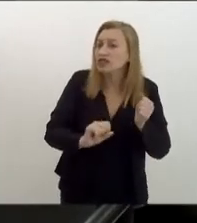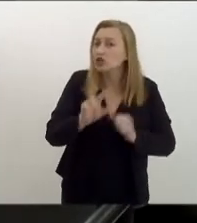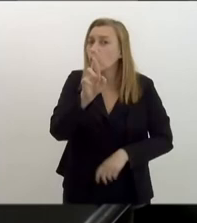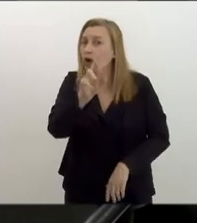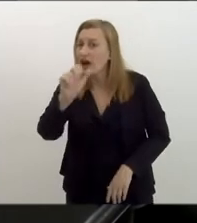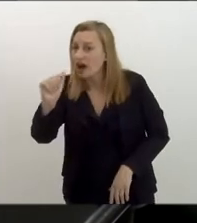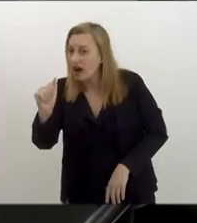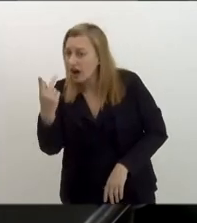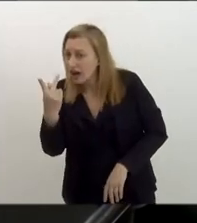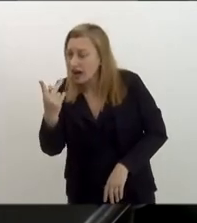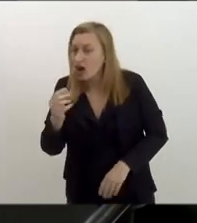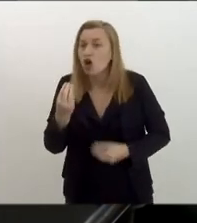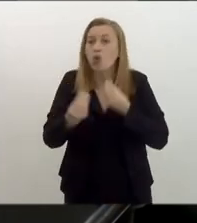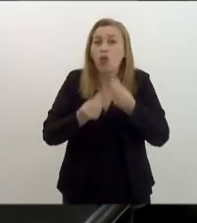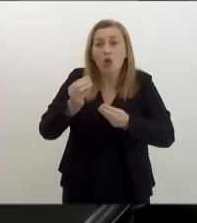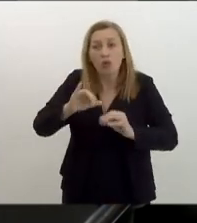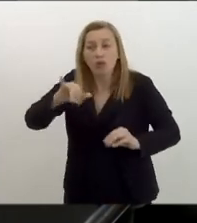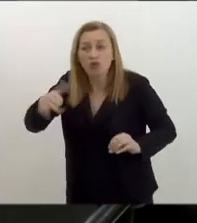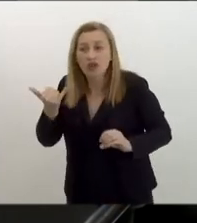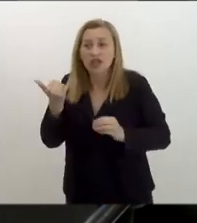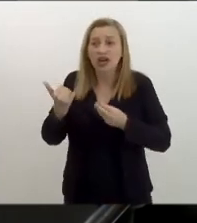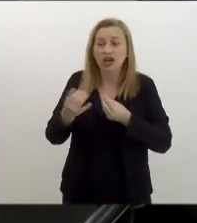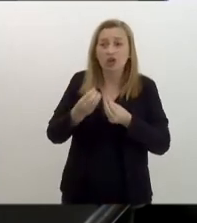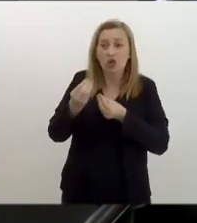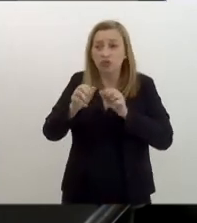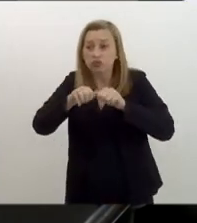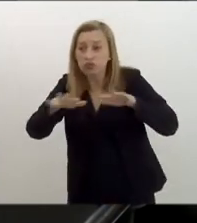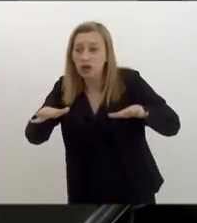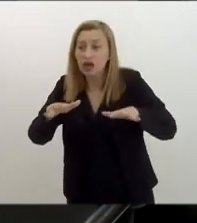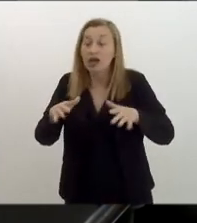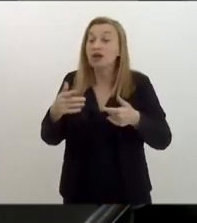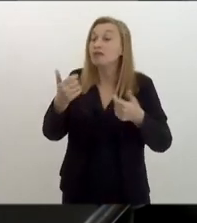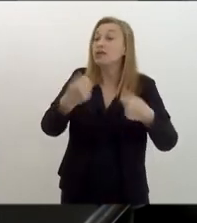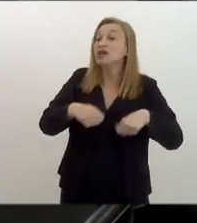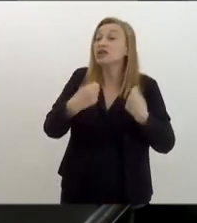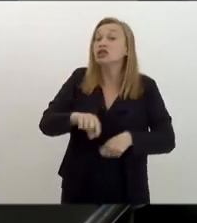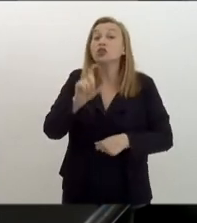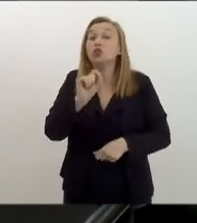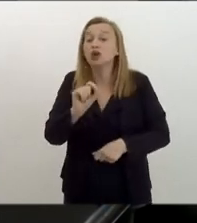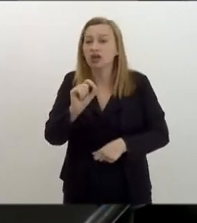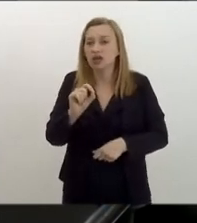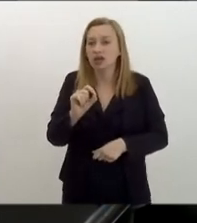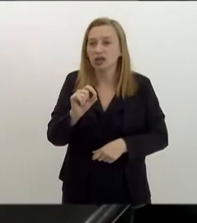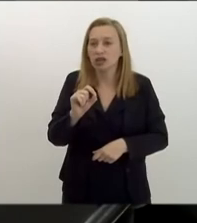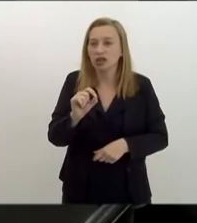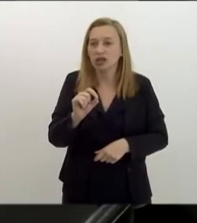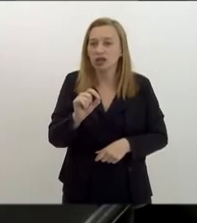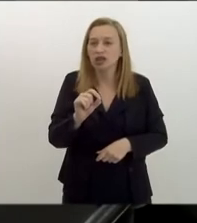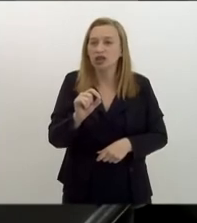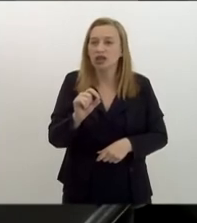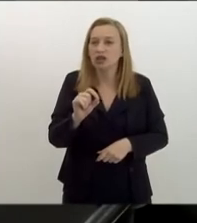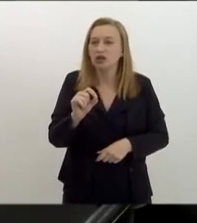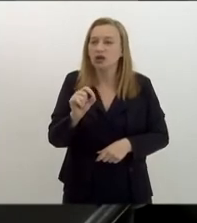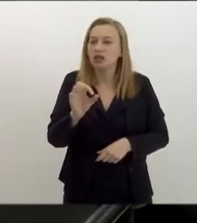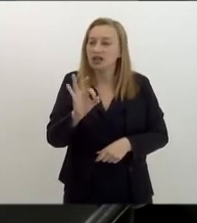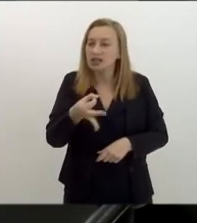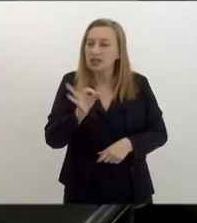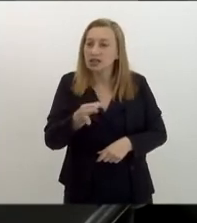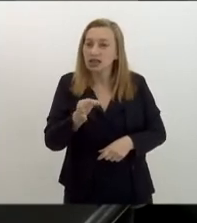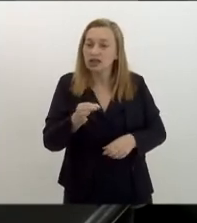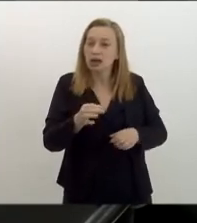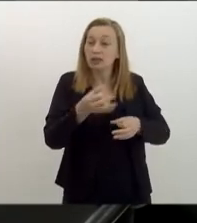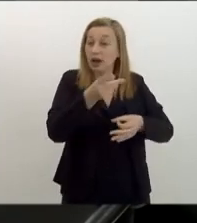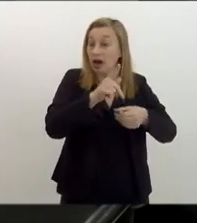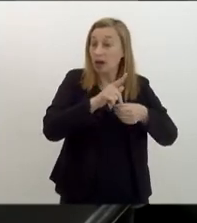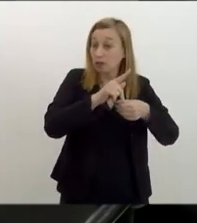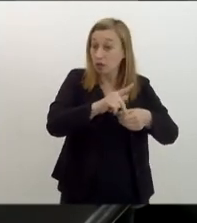RH como aproveitar e como destinar e precisa do parecer para exatamente a procuradoria validar que